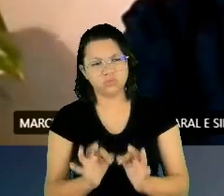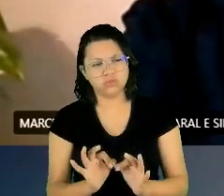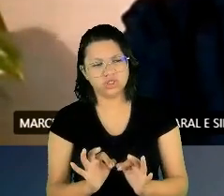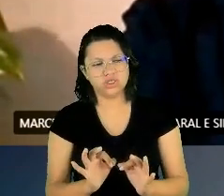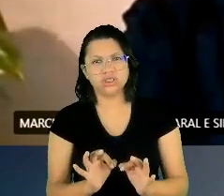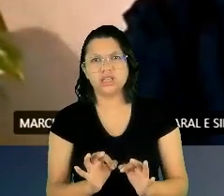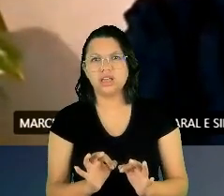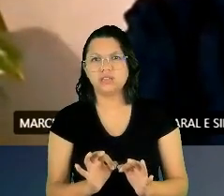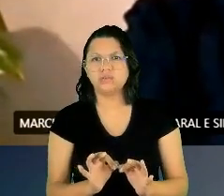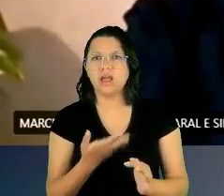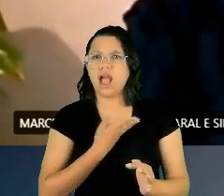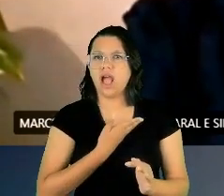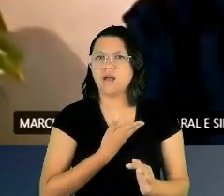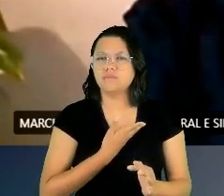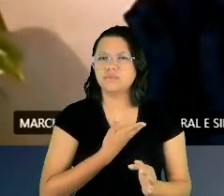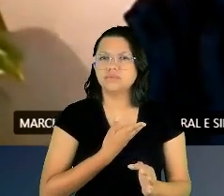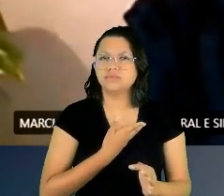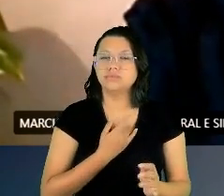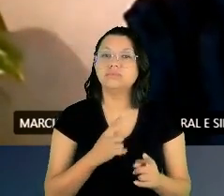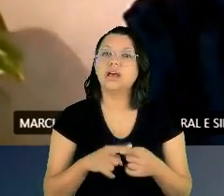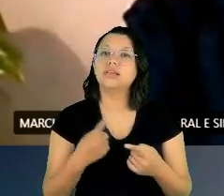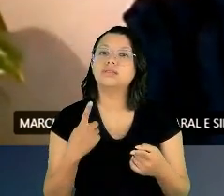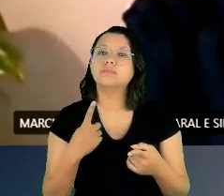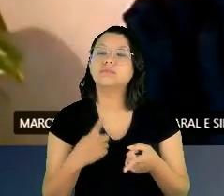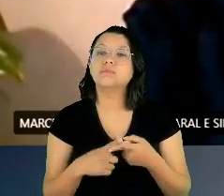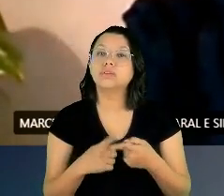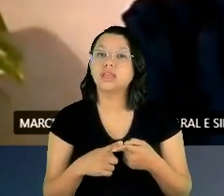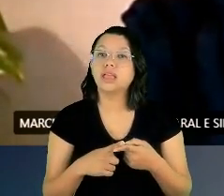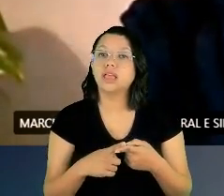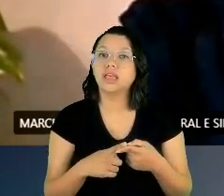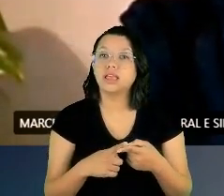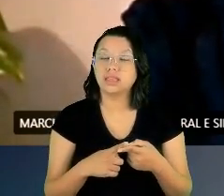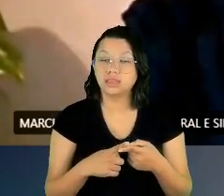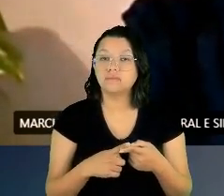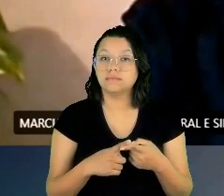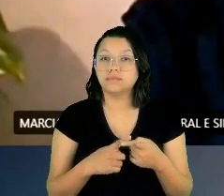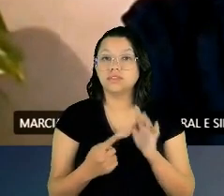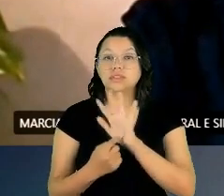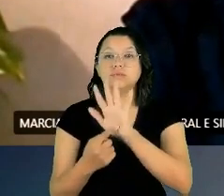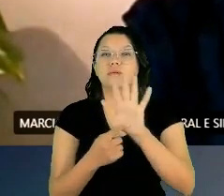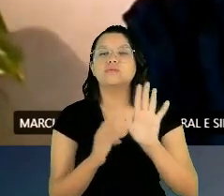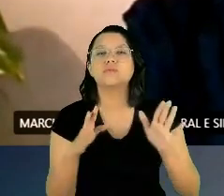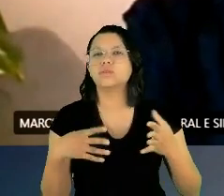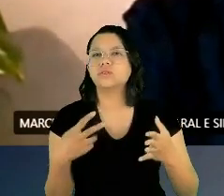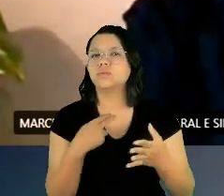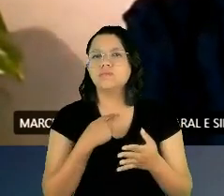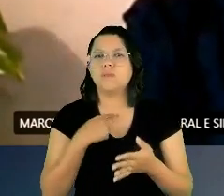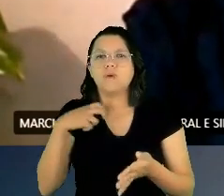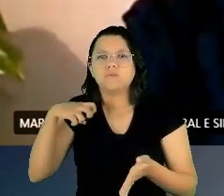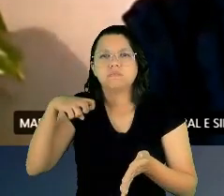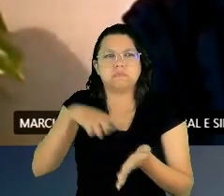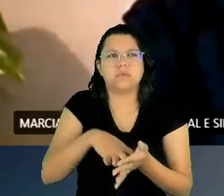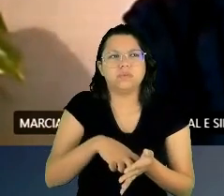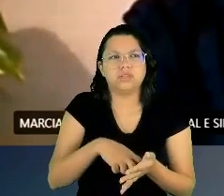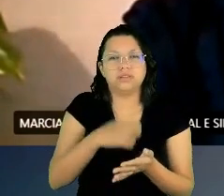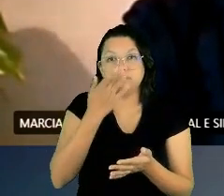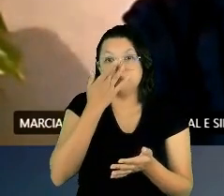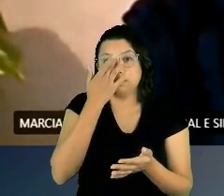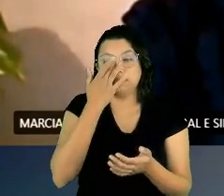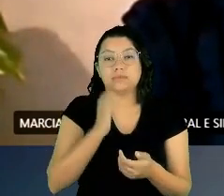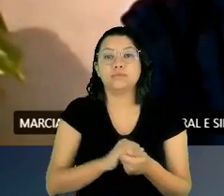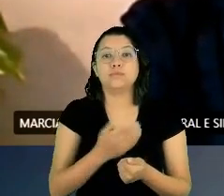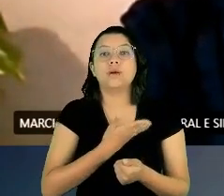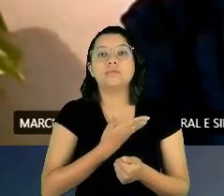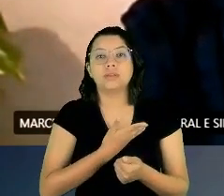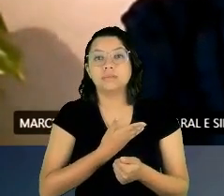atividade neuronal de injustiça apareceu. Por que a atividade neuronal de injustiça aparece quando eu não posso punir meu amigo e